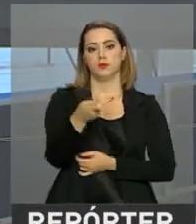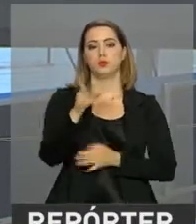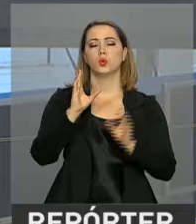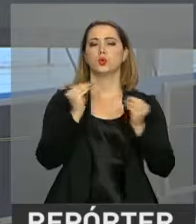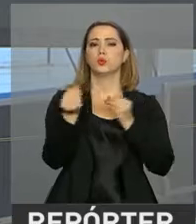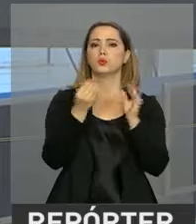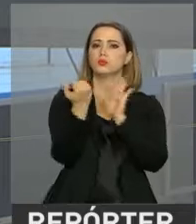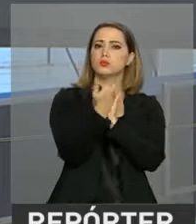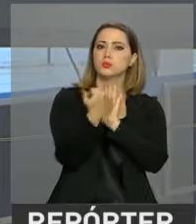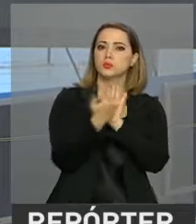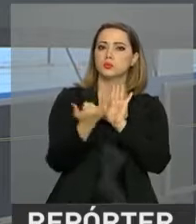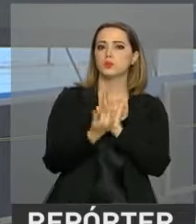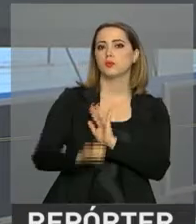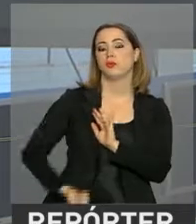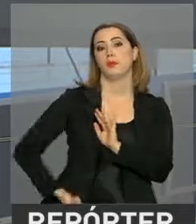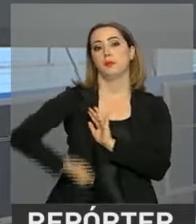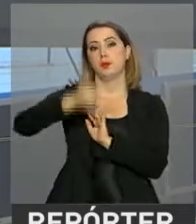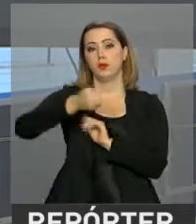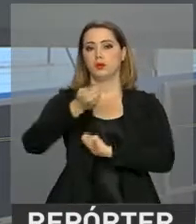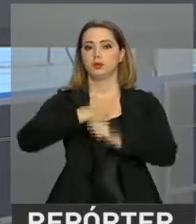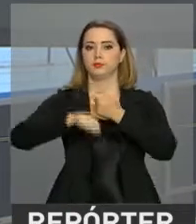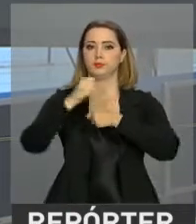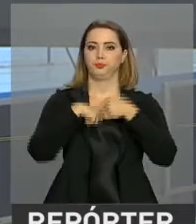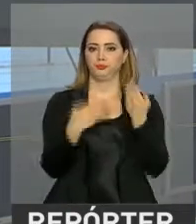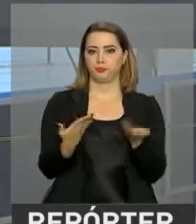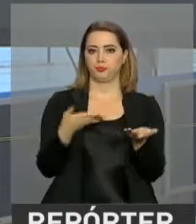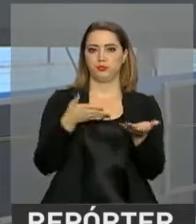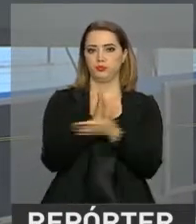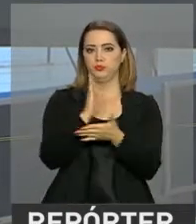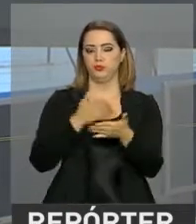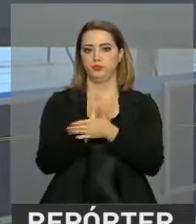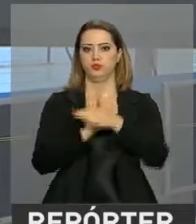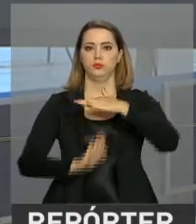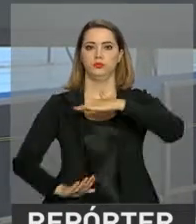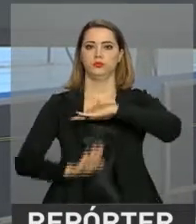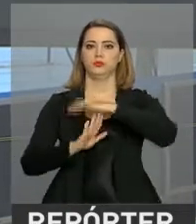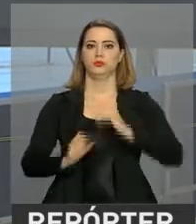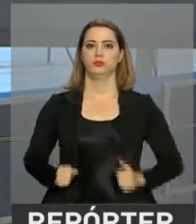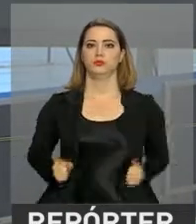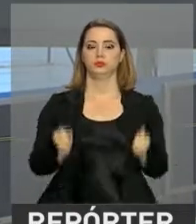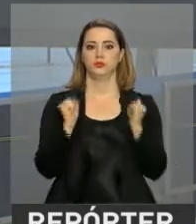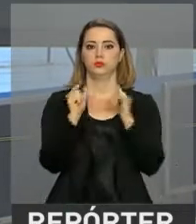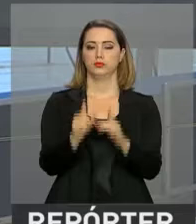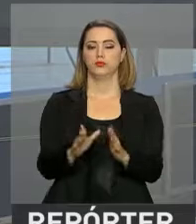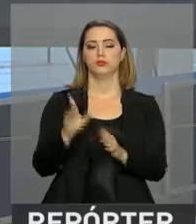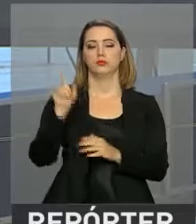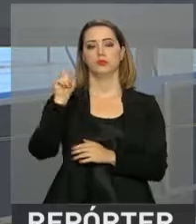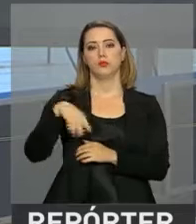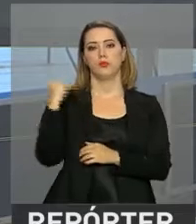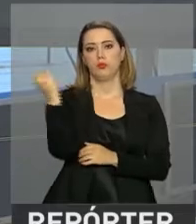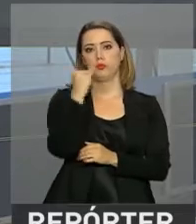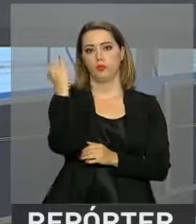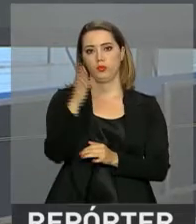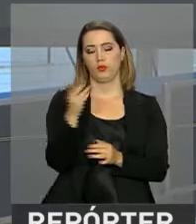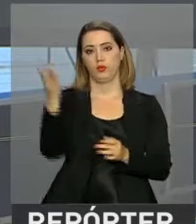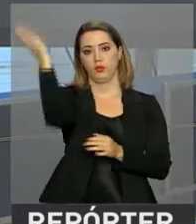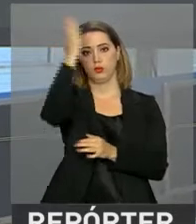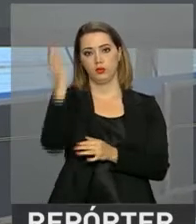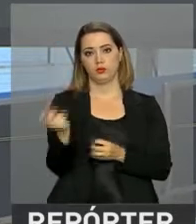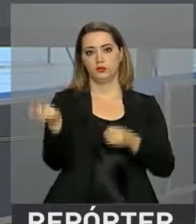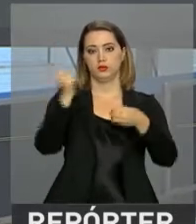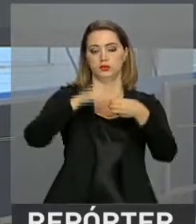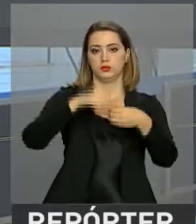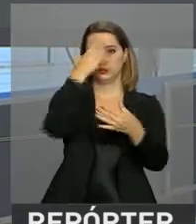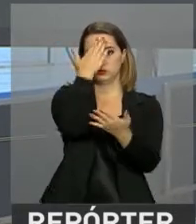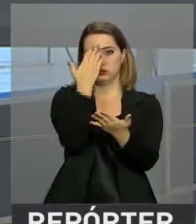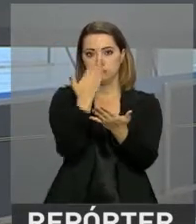para recuperar a economia. Segundo ele, a aprovação de um teto de gastos públicos vai ser fundamental para o Brasil recuperar a